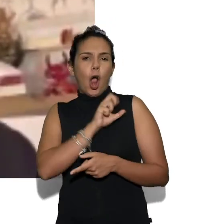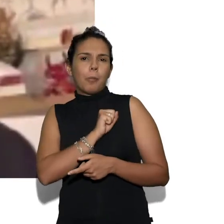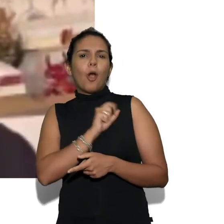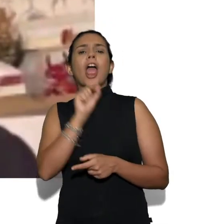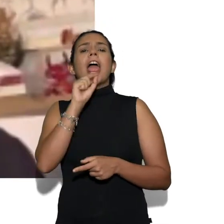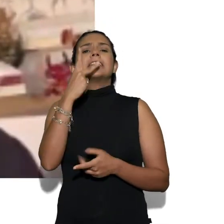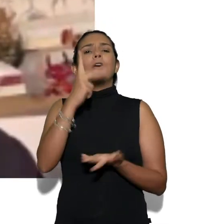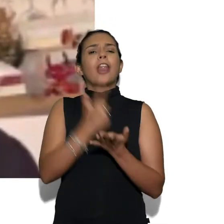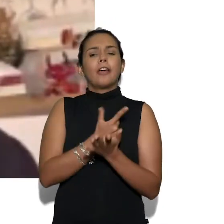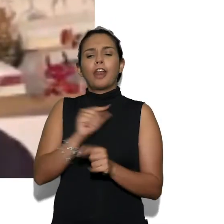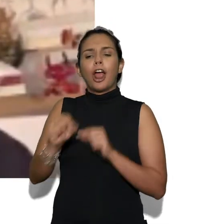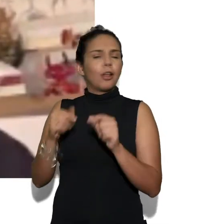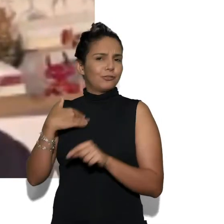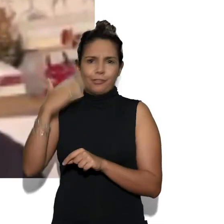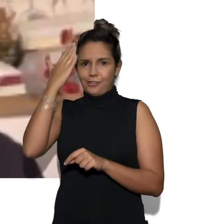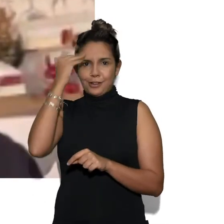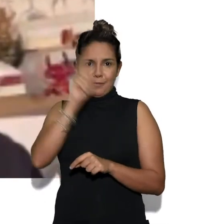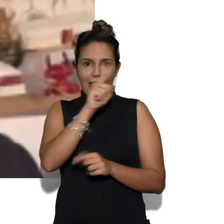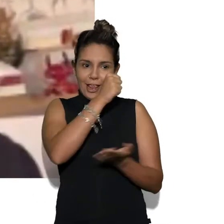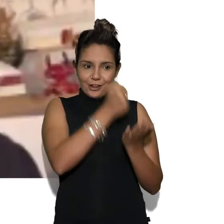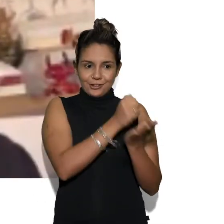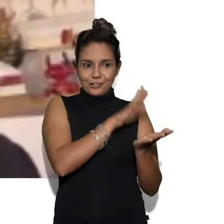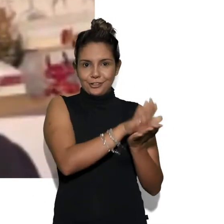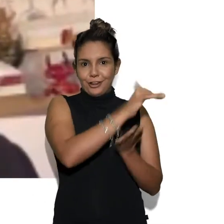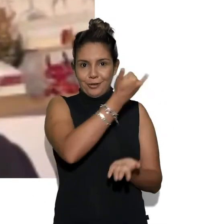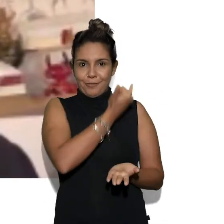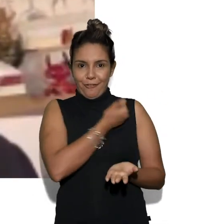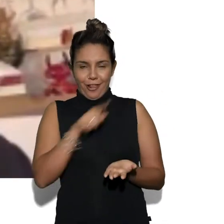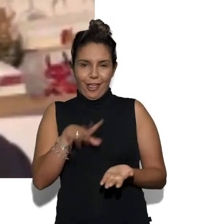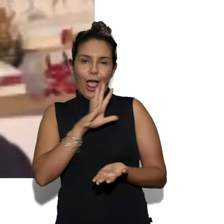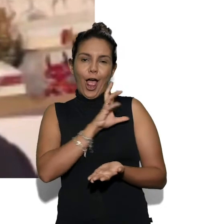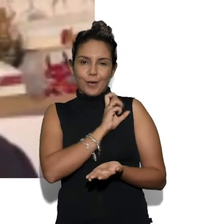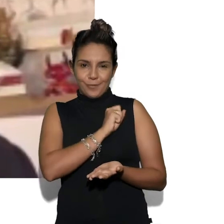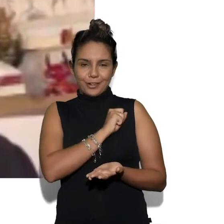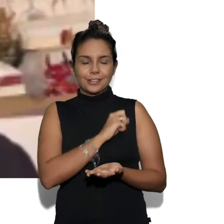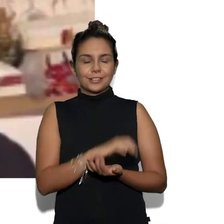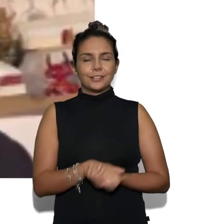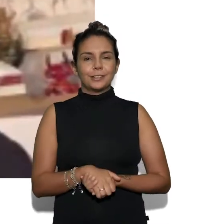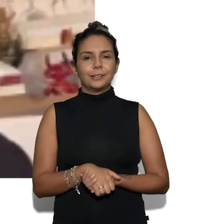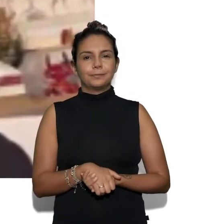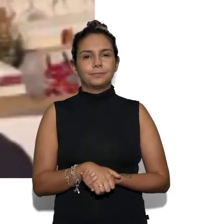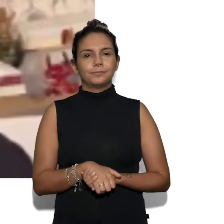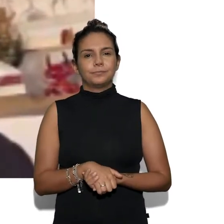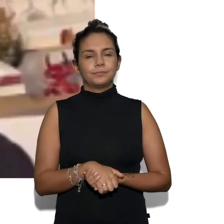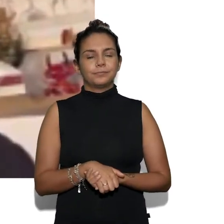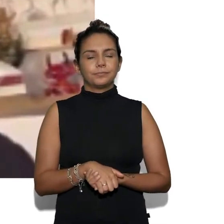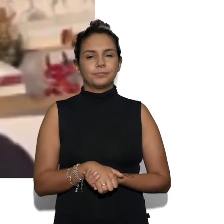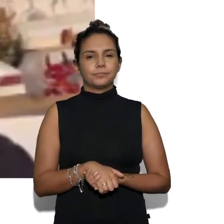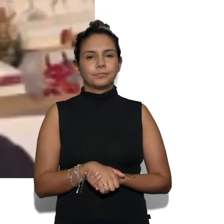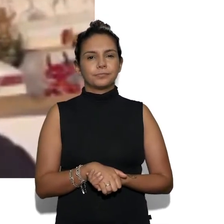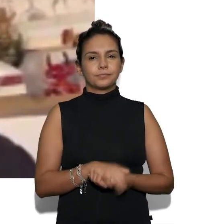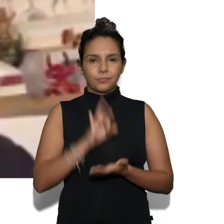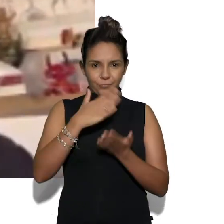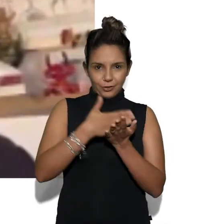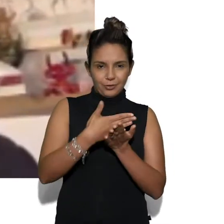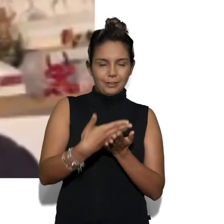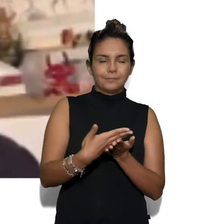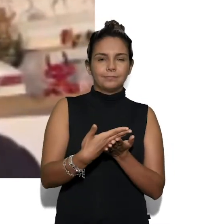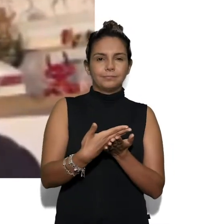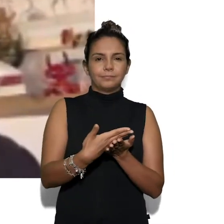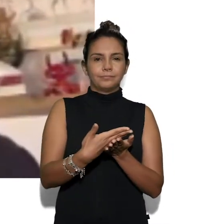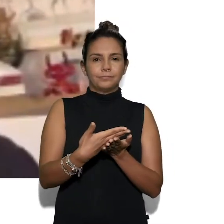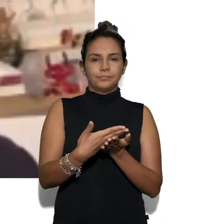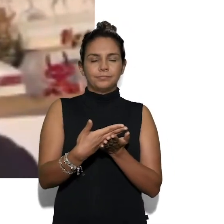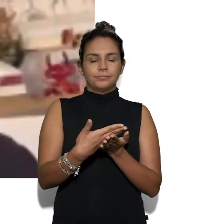dizer que estranho objeto era aquele que eu tinha acabado de escrever. E só a partir daí é que eu pus